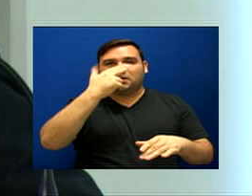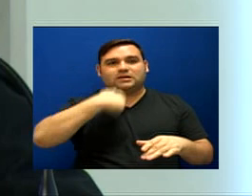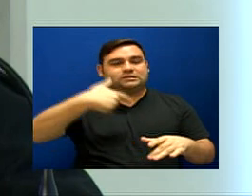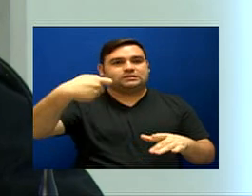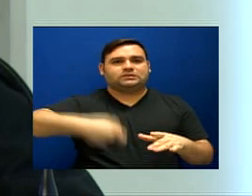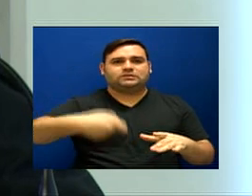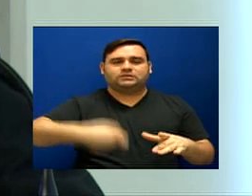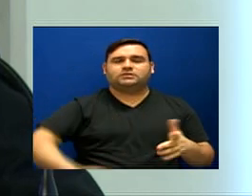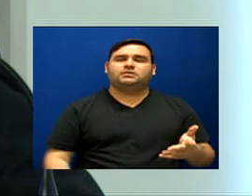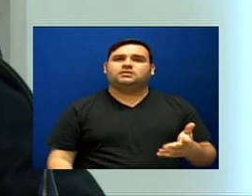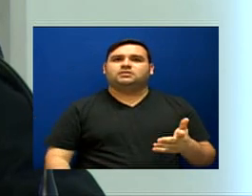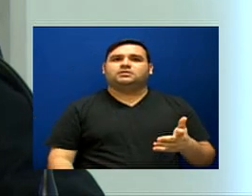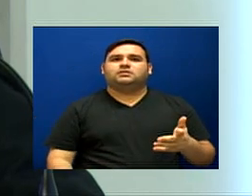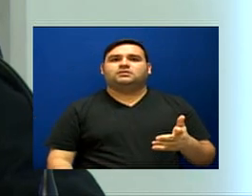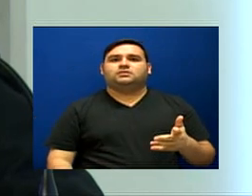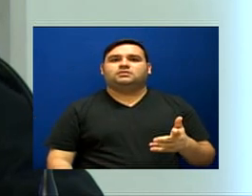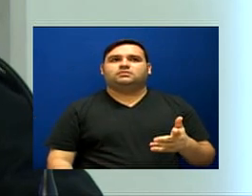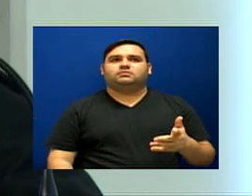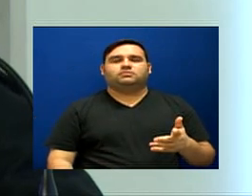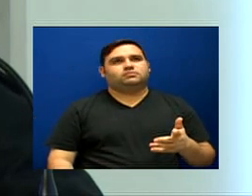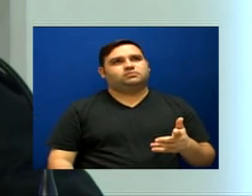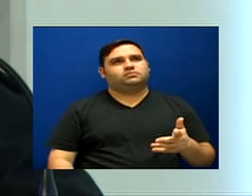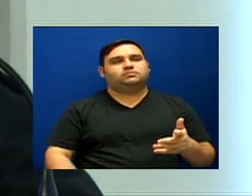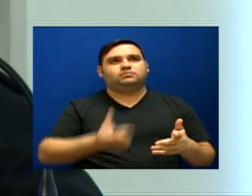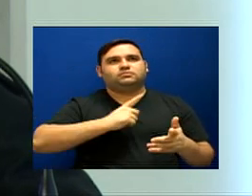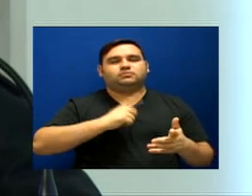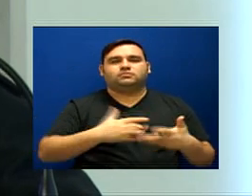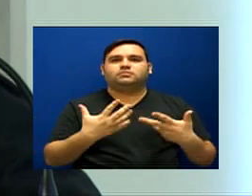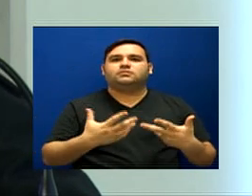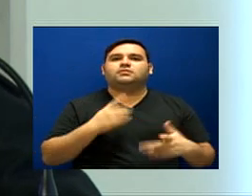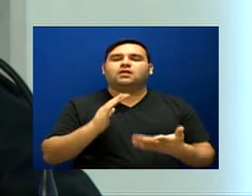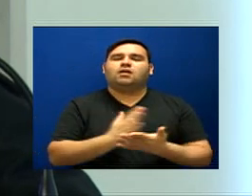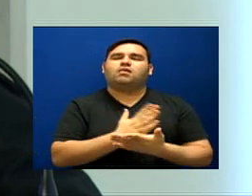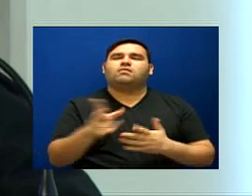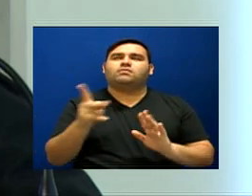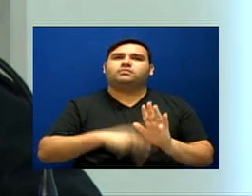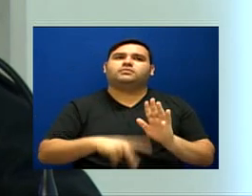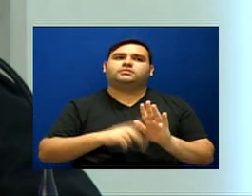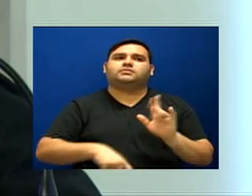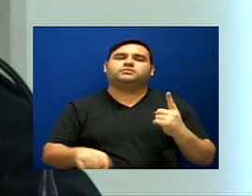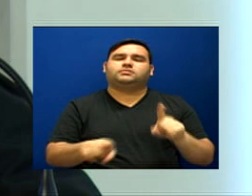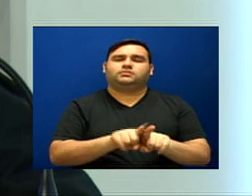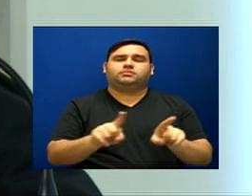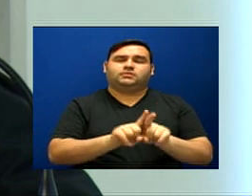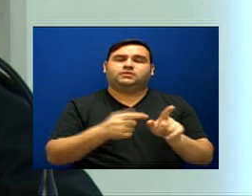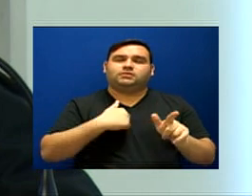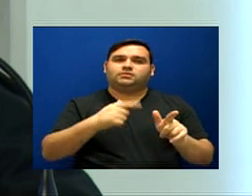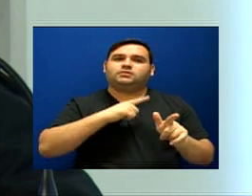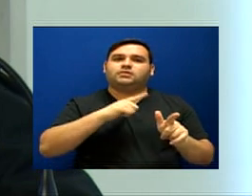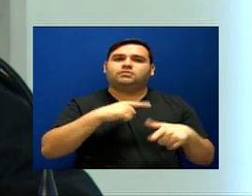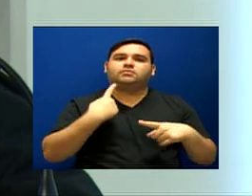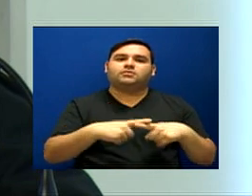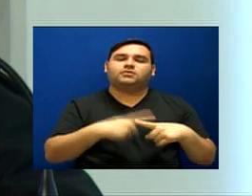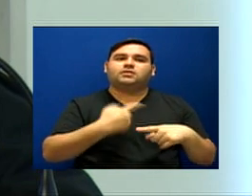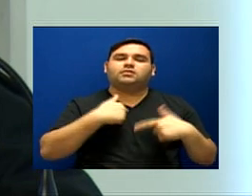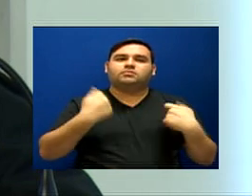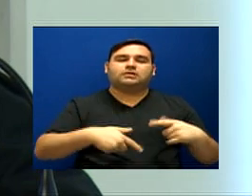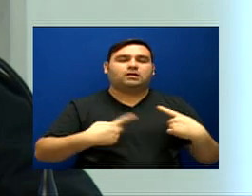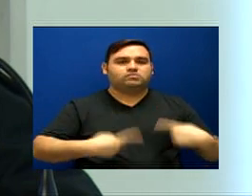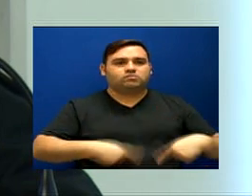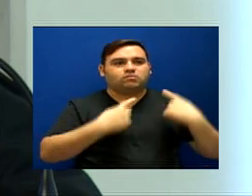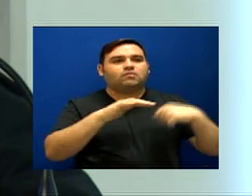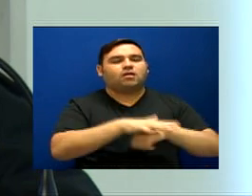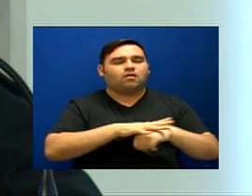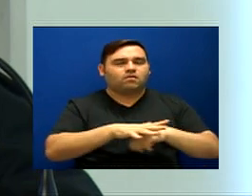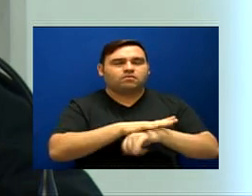força, na base do fórceps, goela abaixo, alguns projetos que eu tenho comigo que têm que ser discutidos exaustivamente.